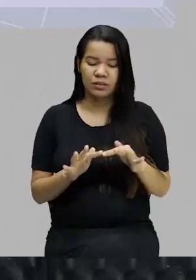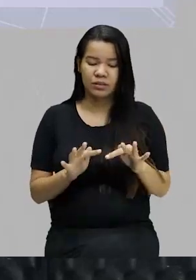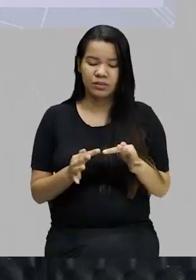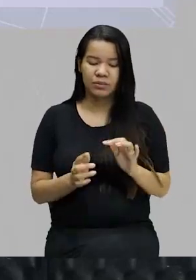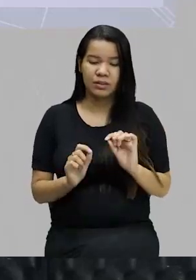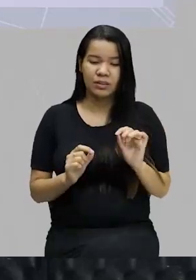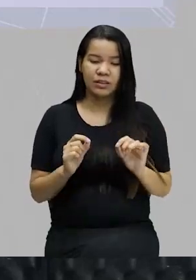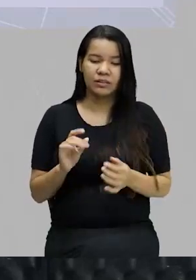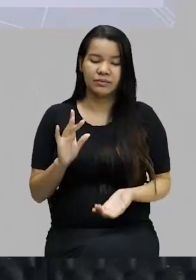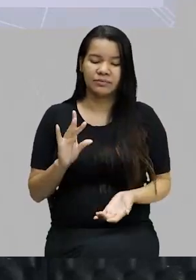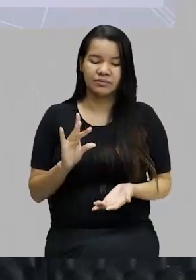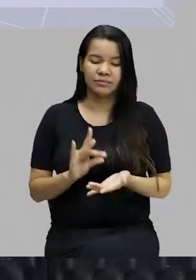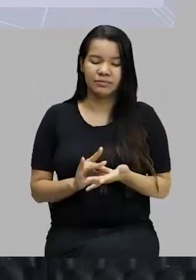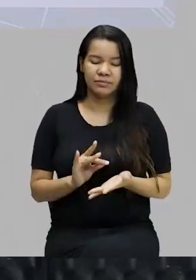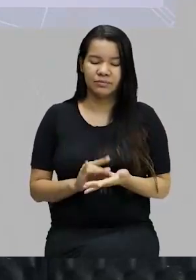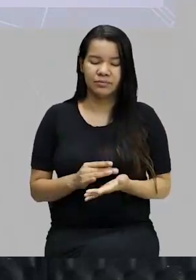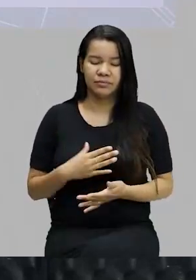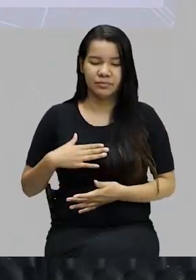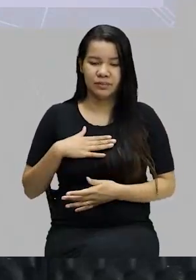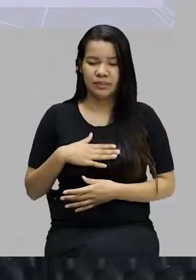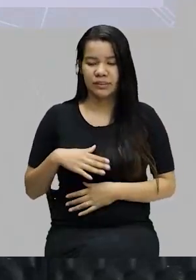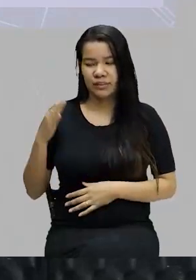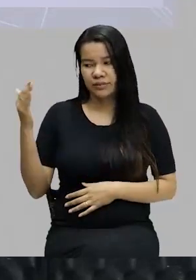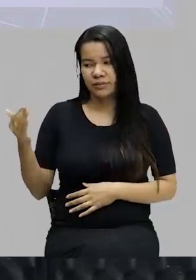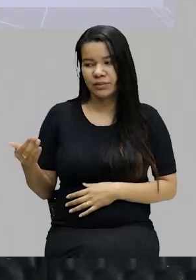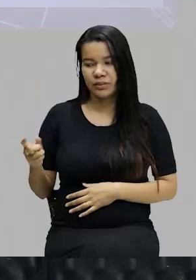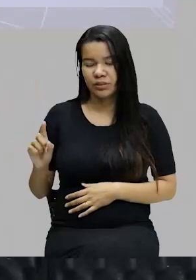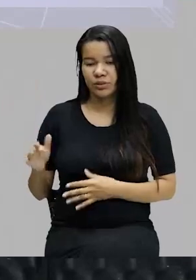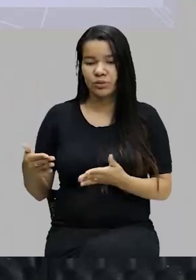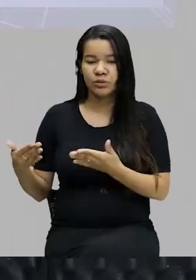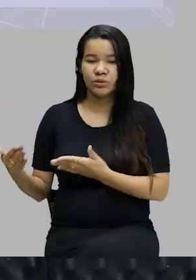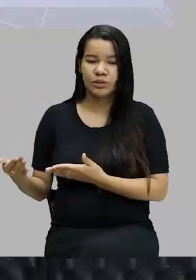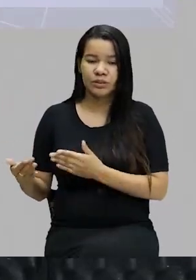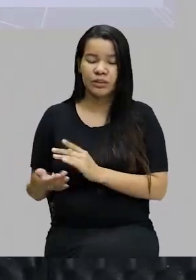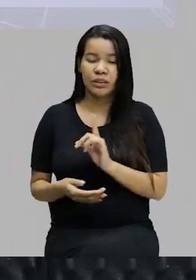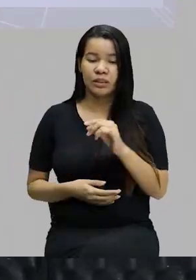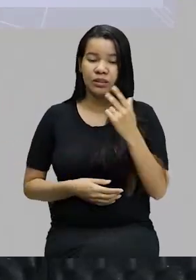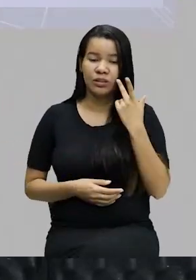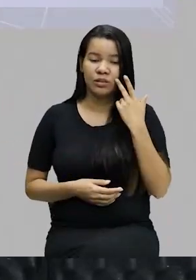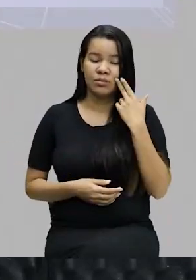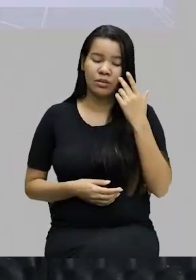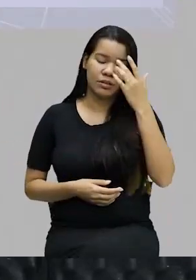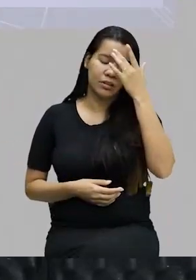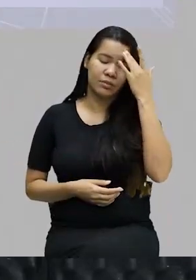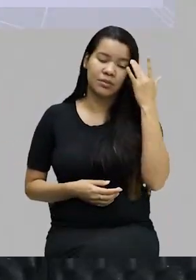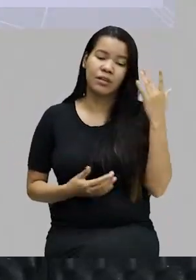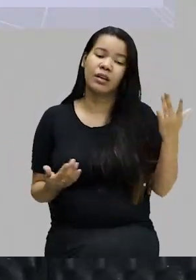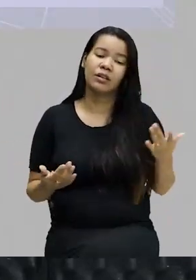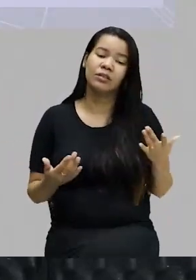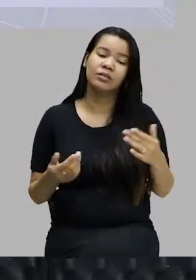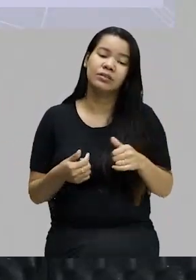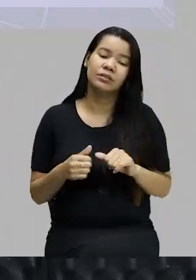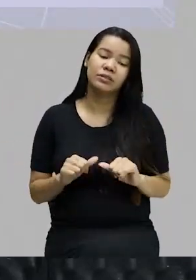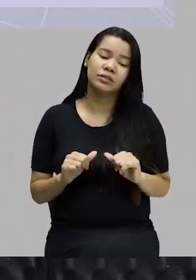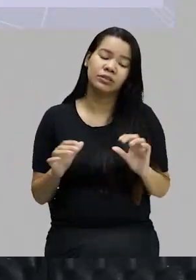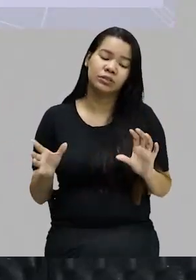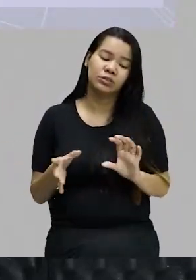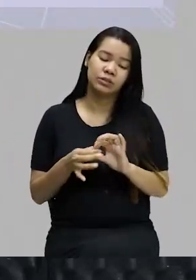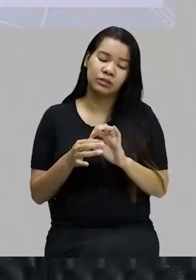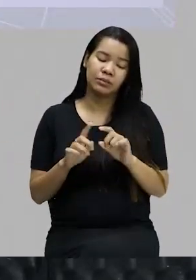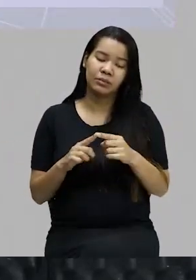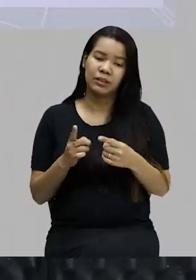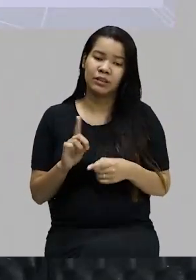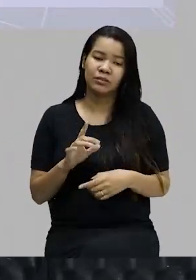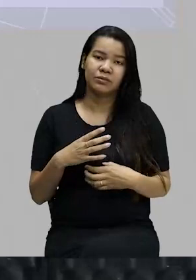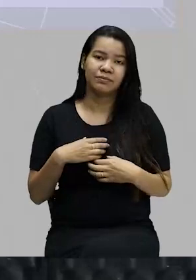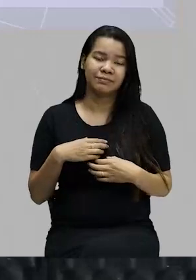que dão realmente prazer, a companhia do outro, né? É muito comum agora as pessoas estarem juntas, mas não desfrutar